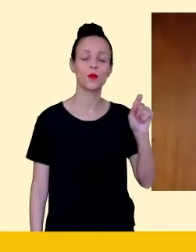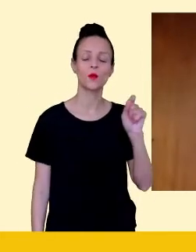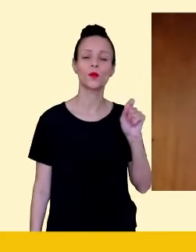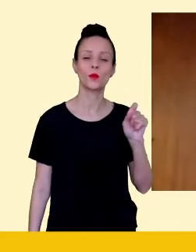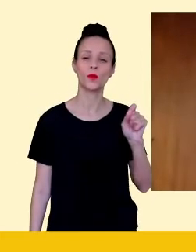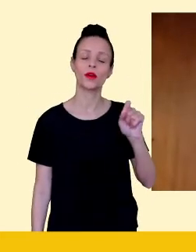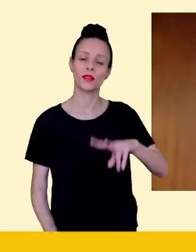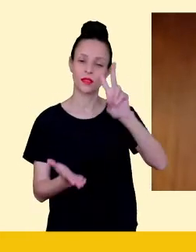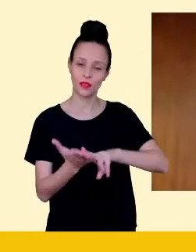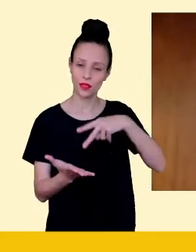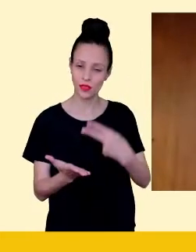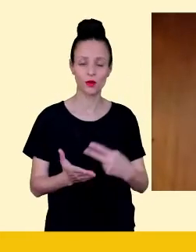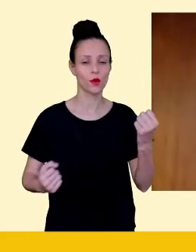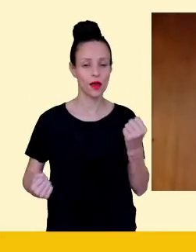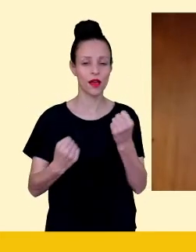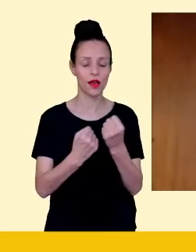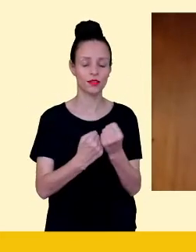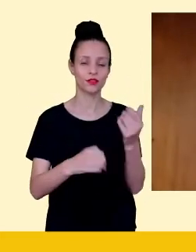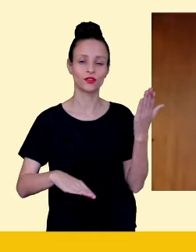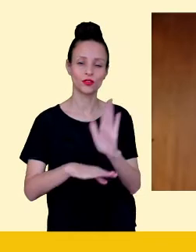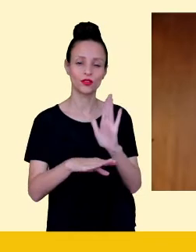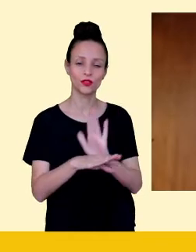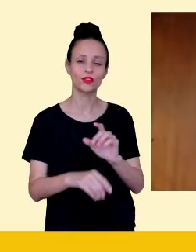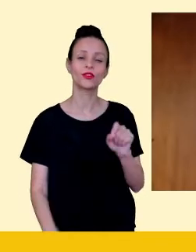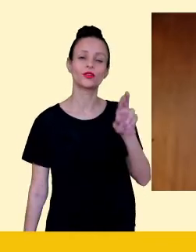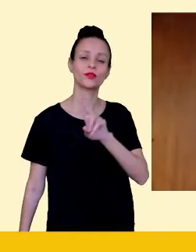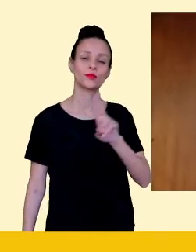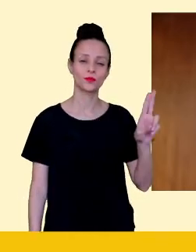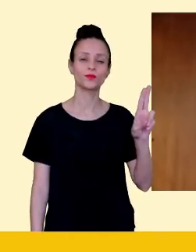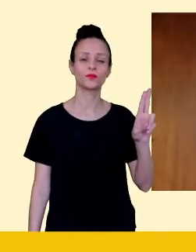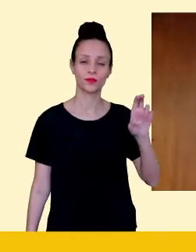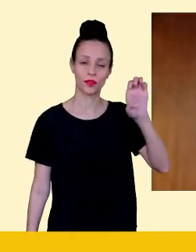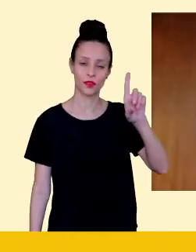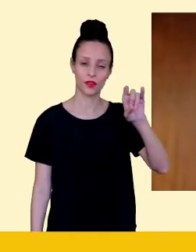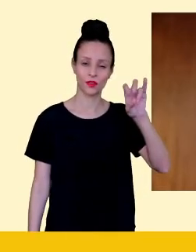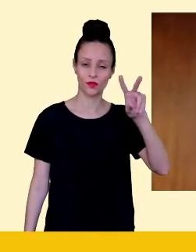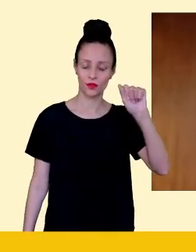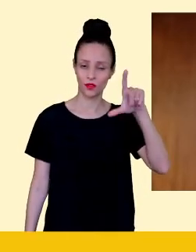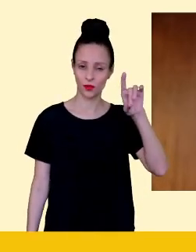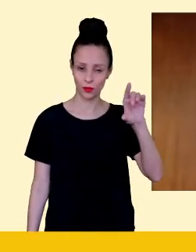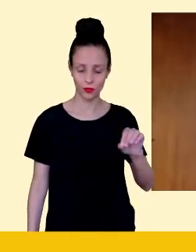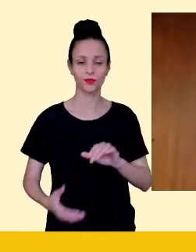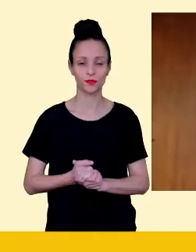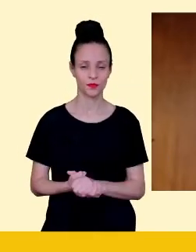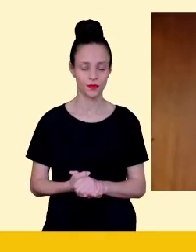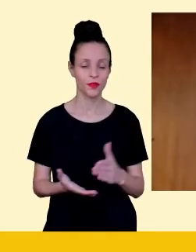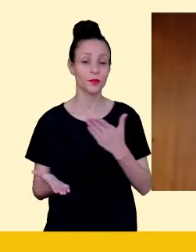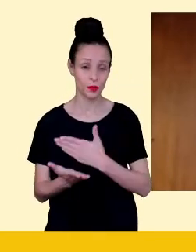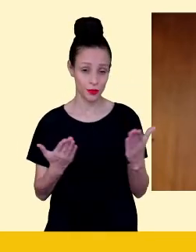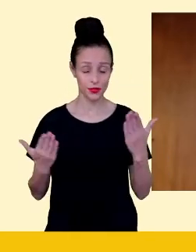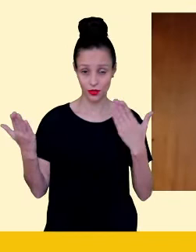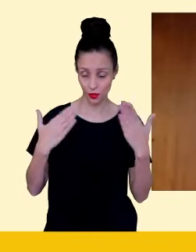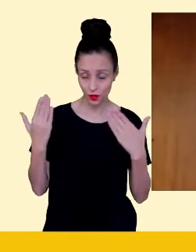de direção Edivaldo Xerente. Para a gente começar essa conversa, eu queria primeiro convidar